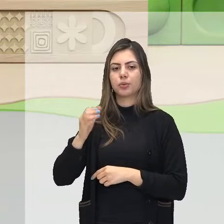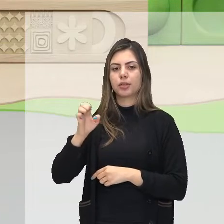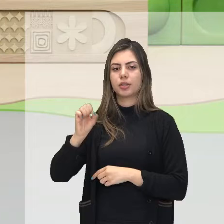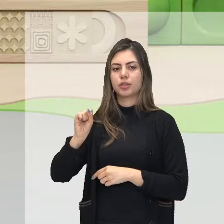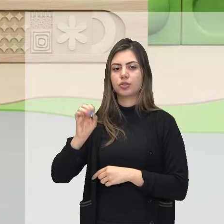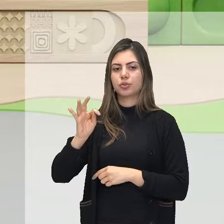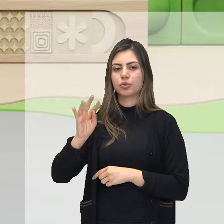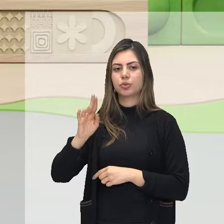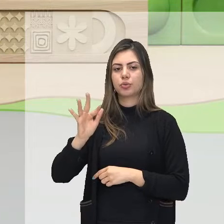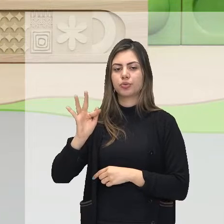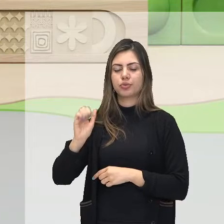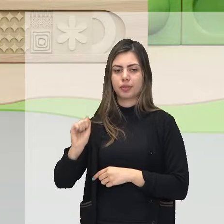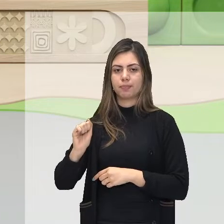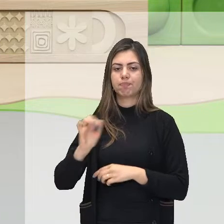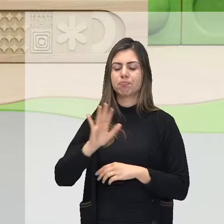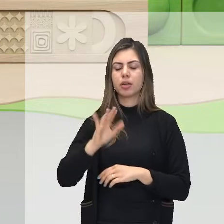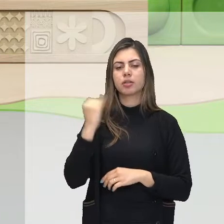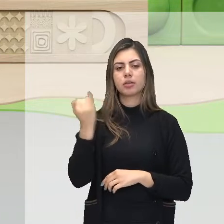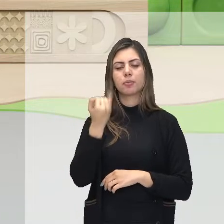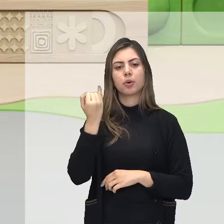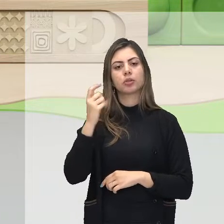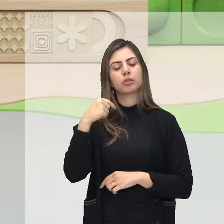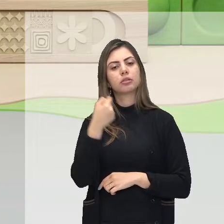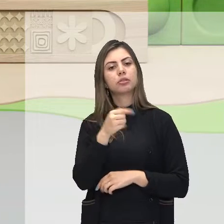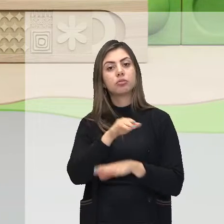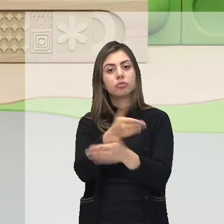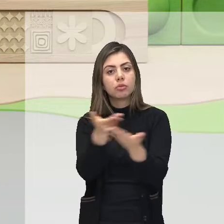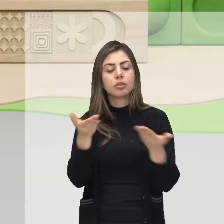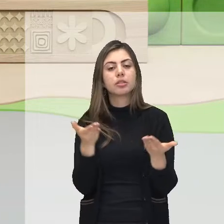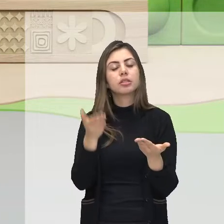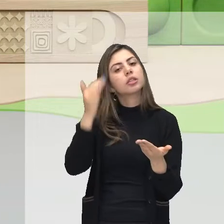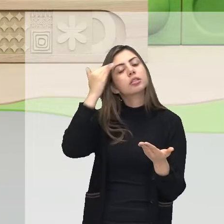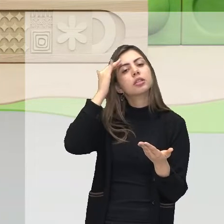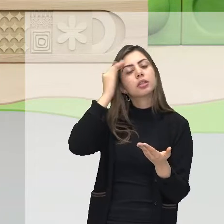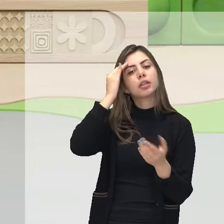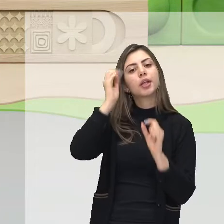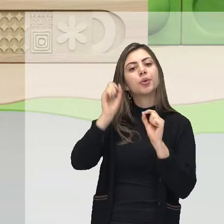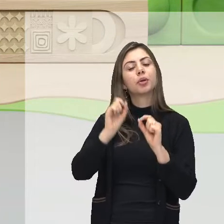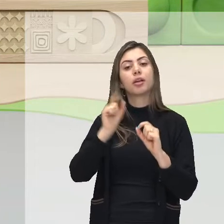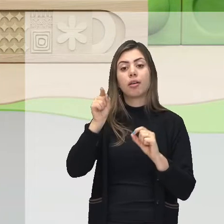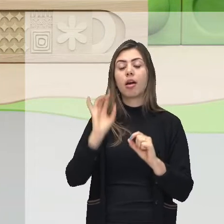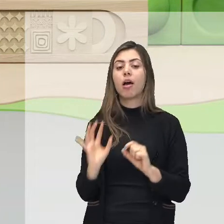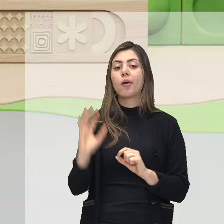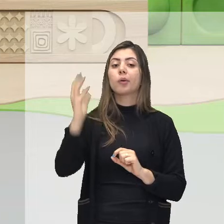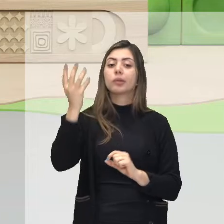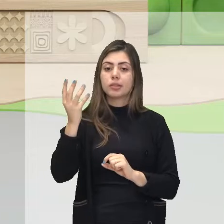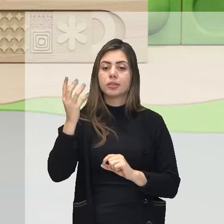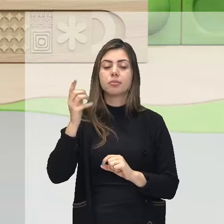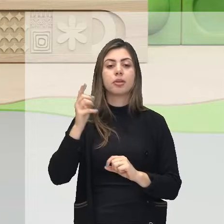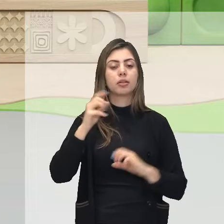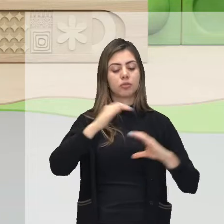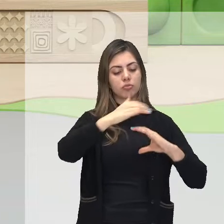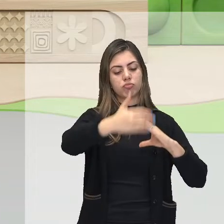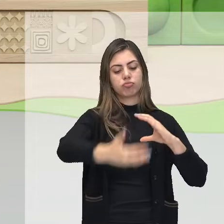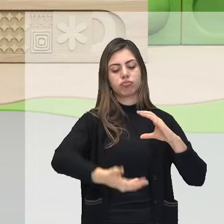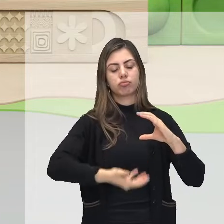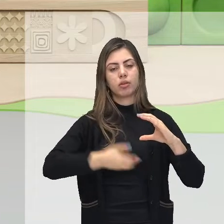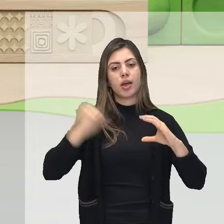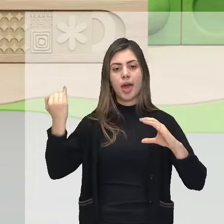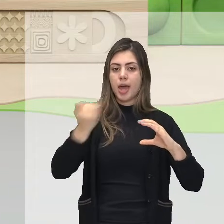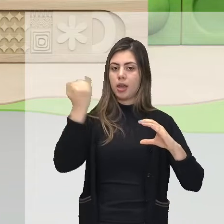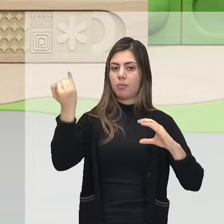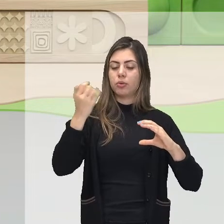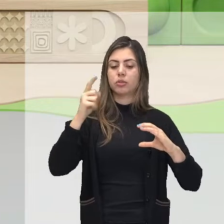efeito estufa, é importante que vocês saibam que o efeito estufa ele é essencial para a sobrevivência no